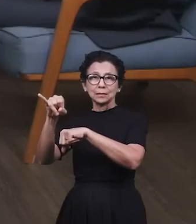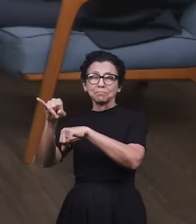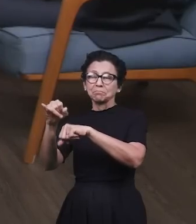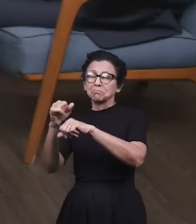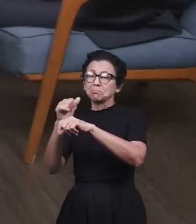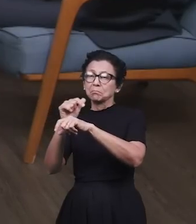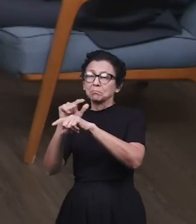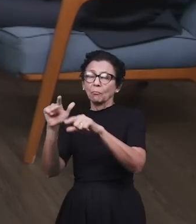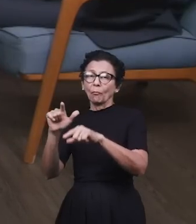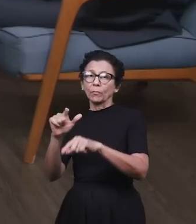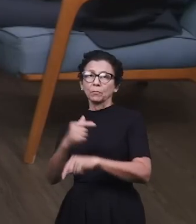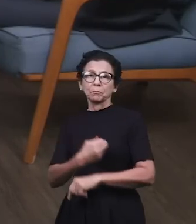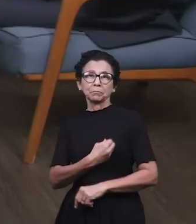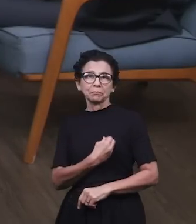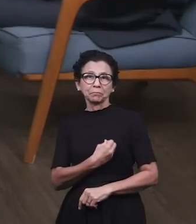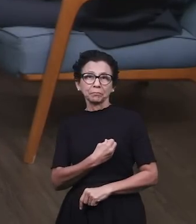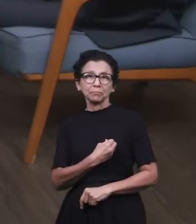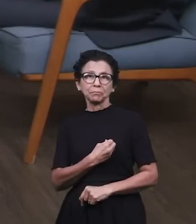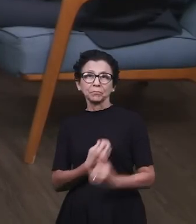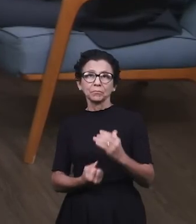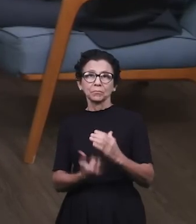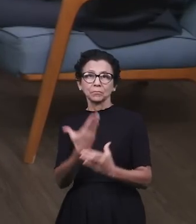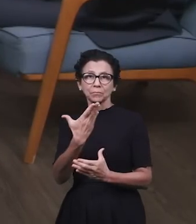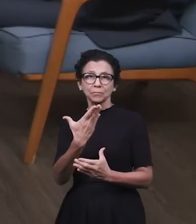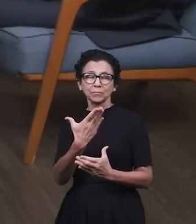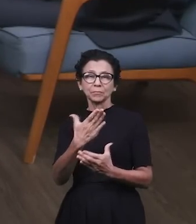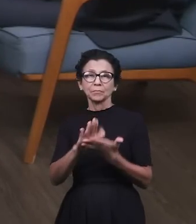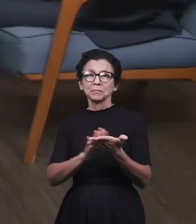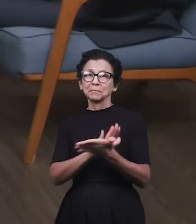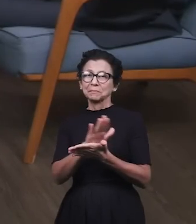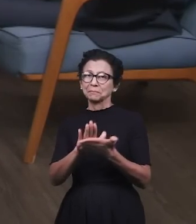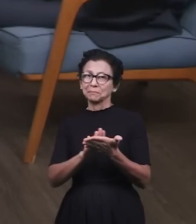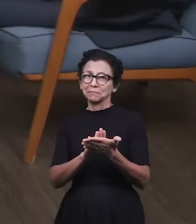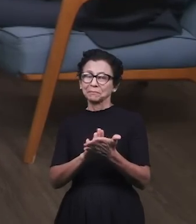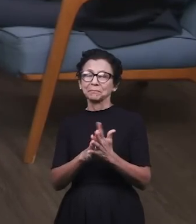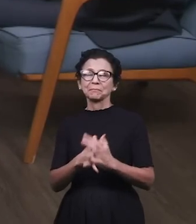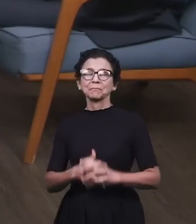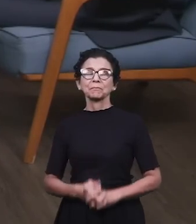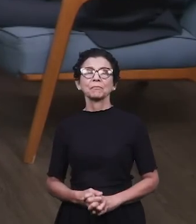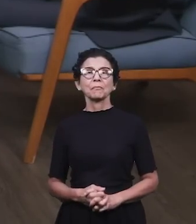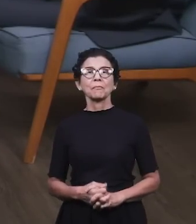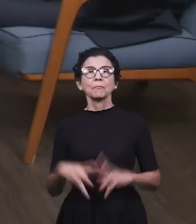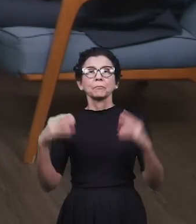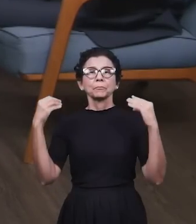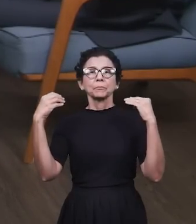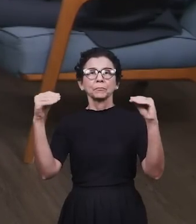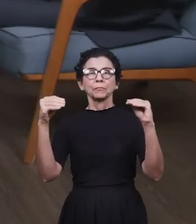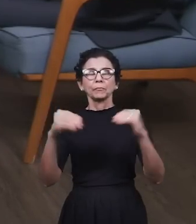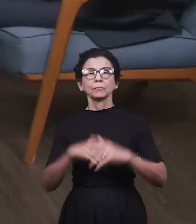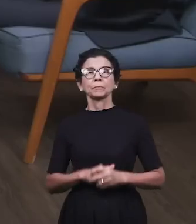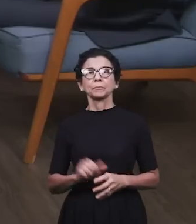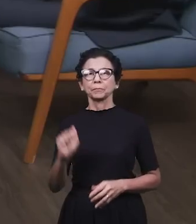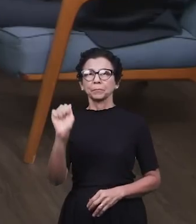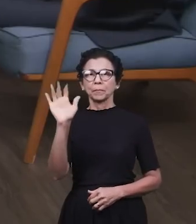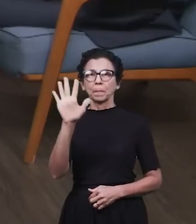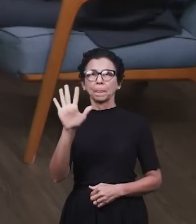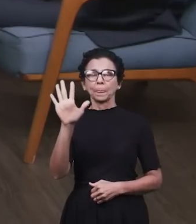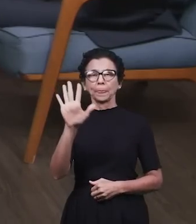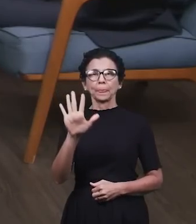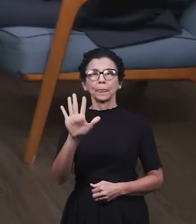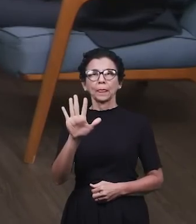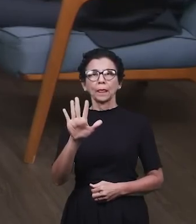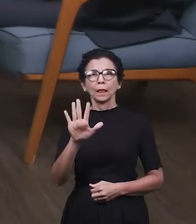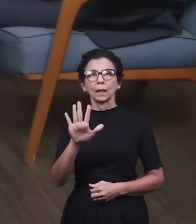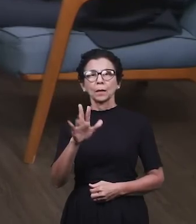Glória a Jesus. Eu vou pedir para colocar na tela aquele gráfico que a gente tem das